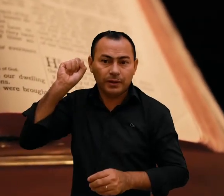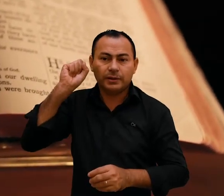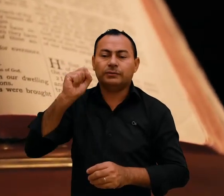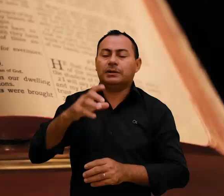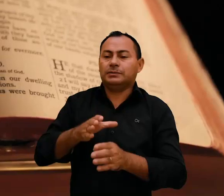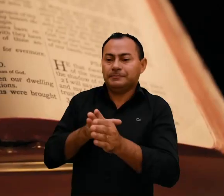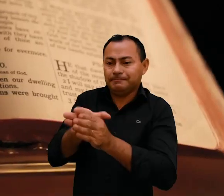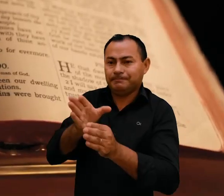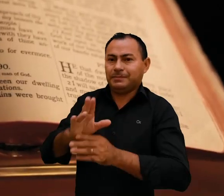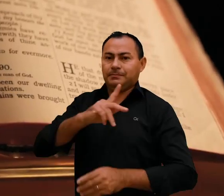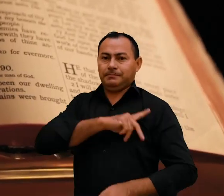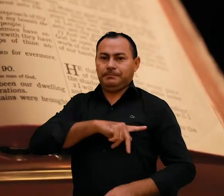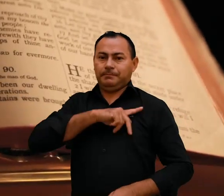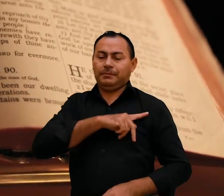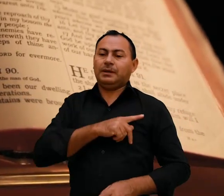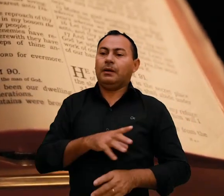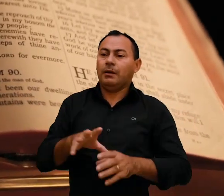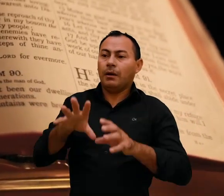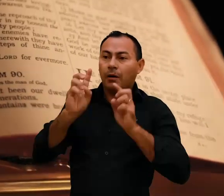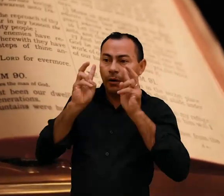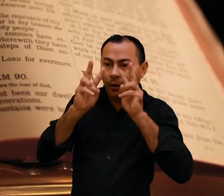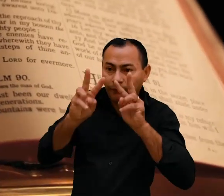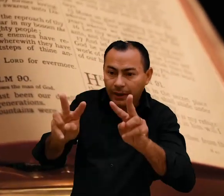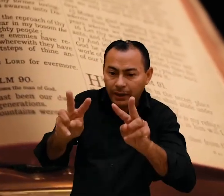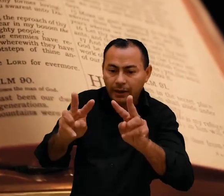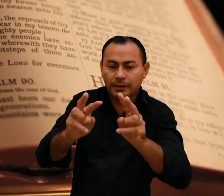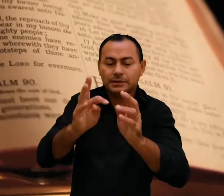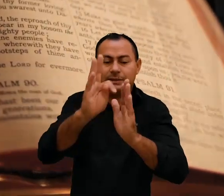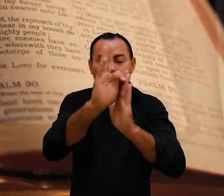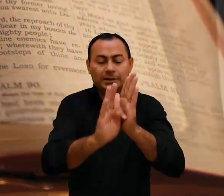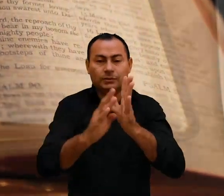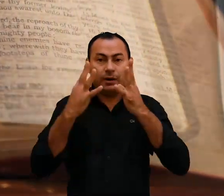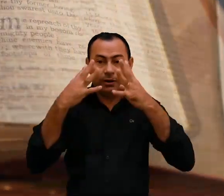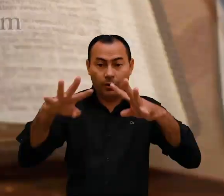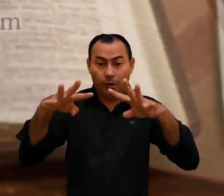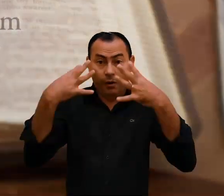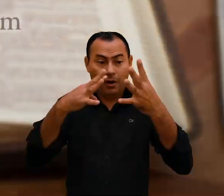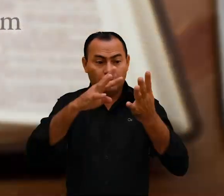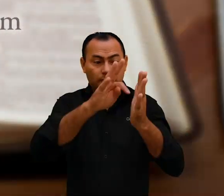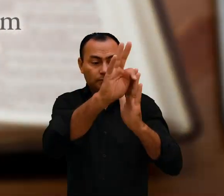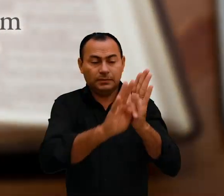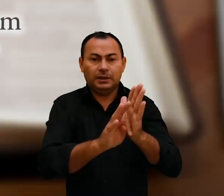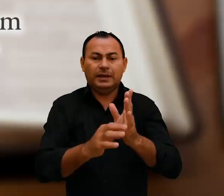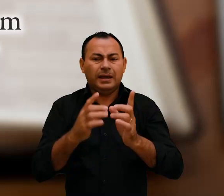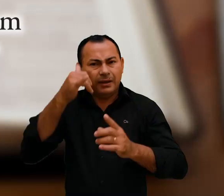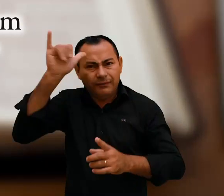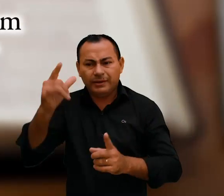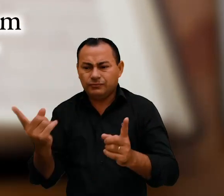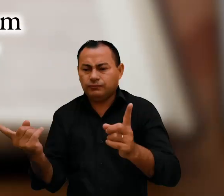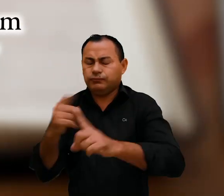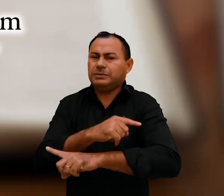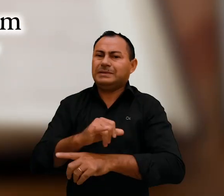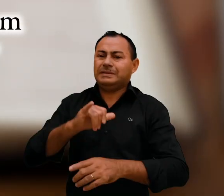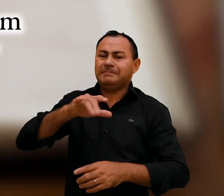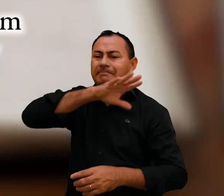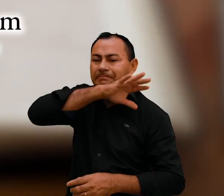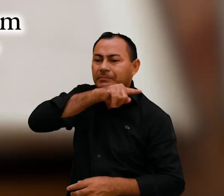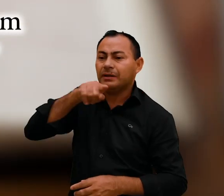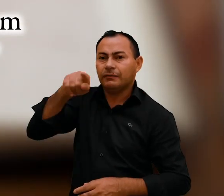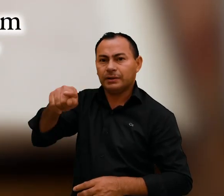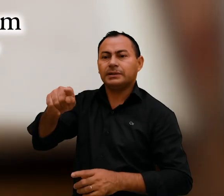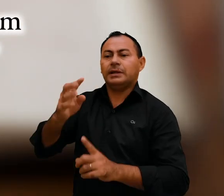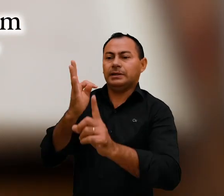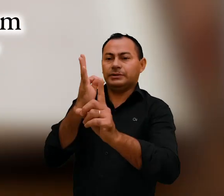deste grande Conselheiro os a esse texto com atenção e evite as controvérsias tolas